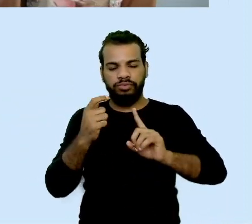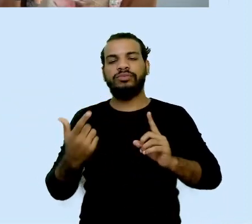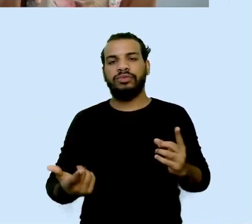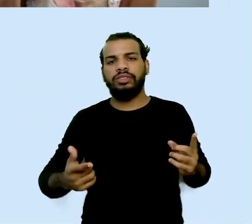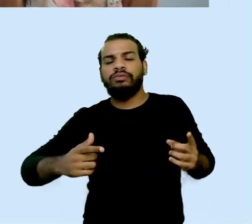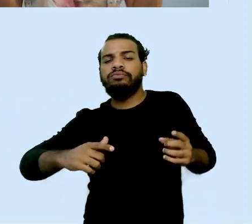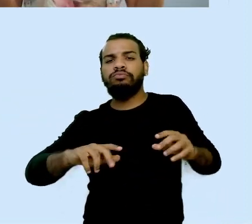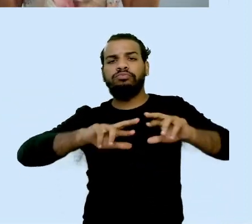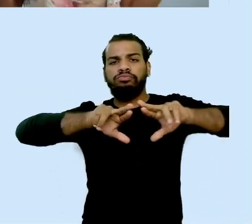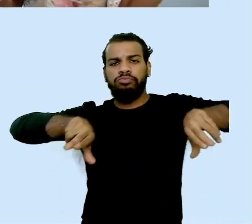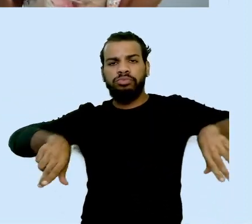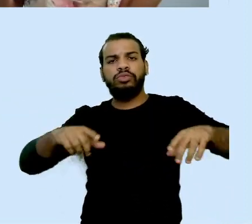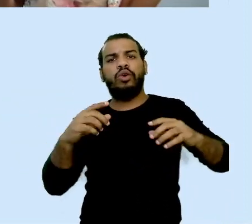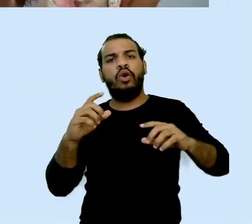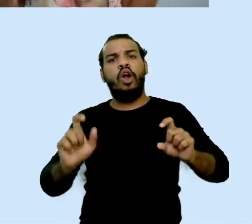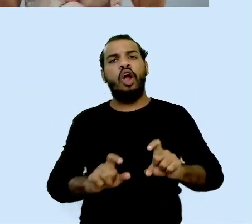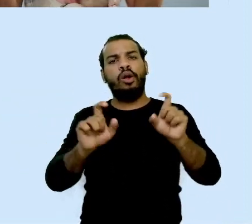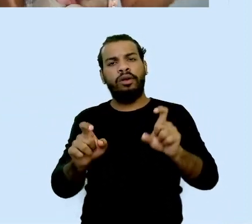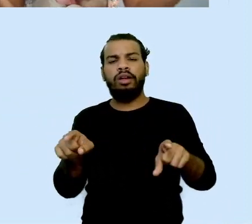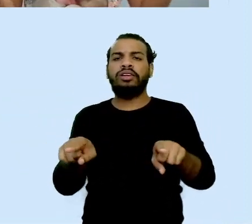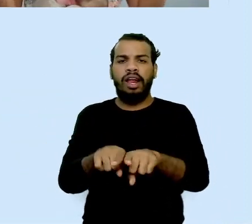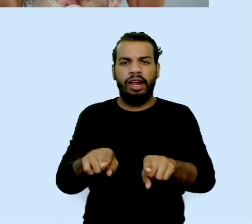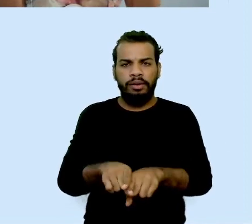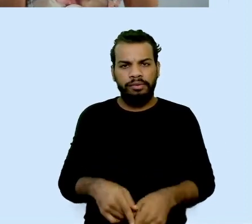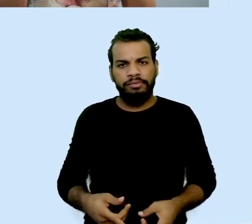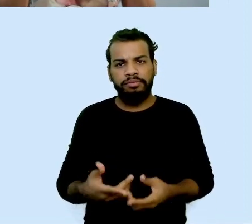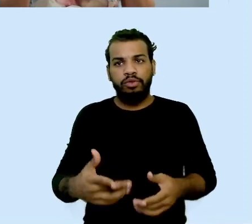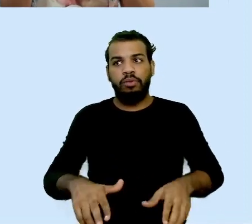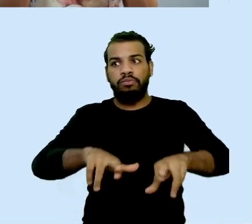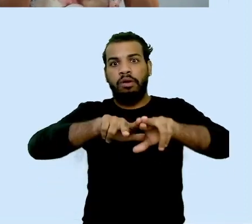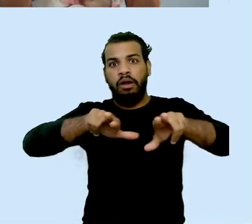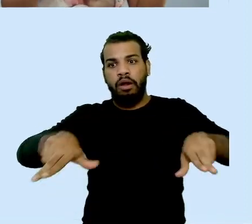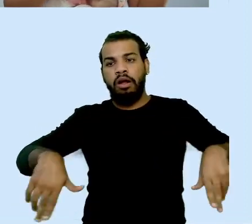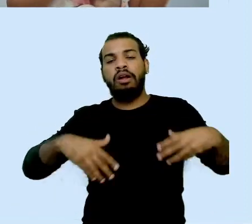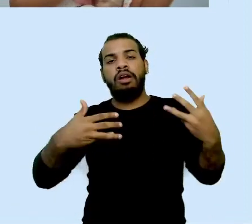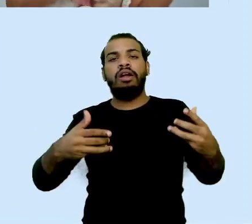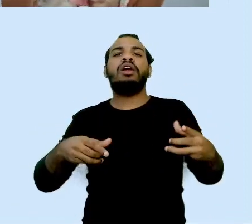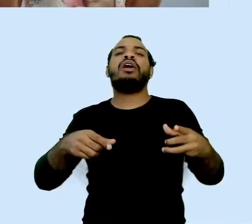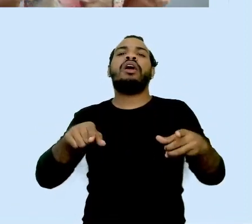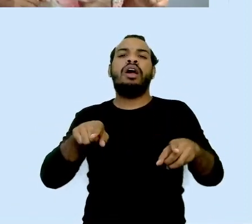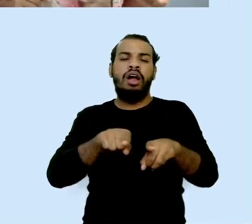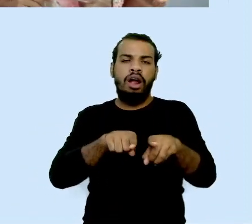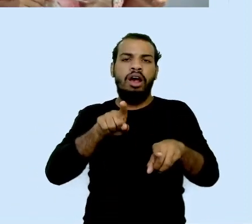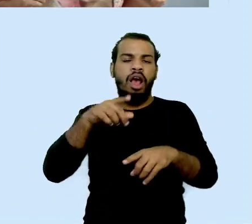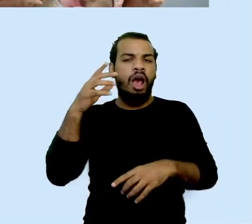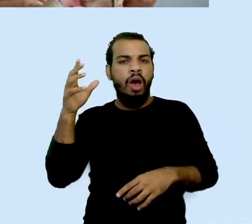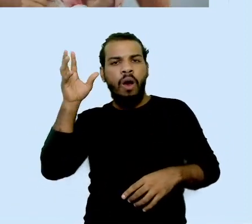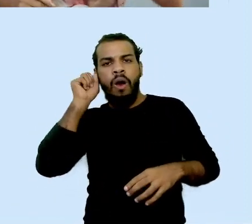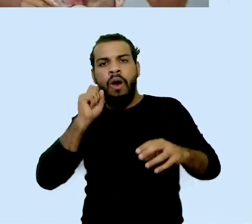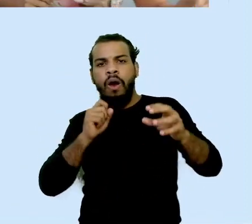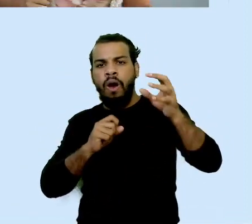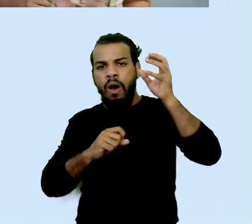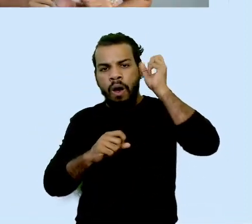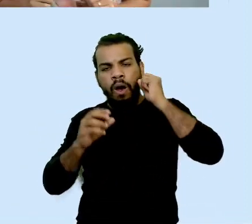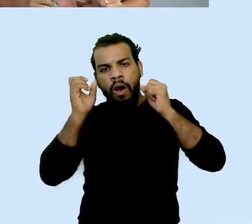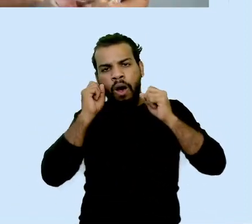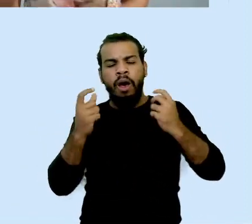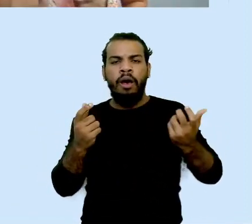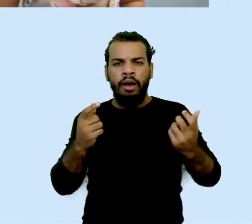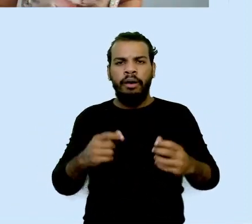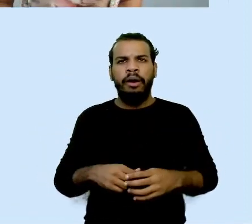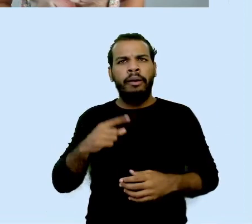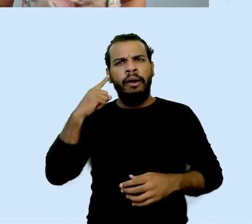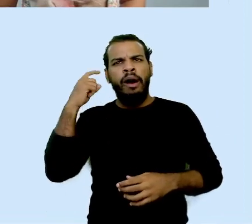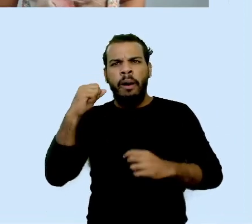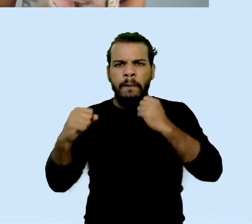gráficos também, feitos em computadores. E esses elementos gráficos, eles também são acrescidos desses sons. É de um ruído de um soco, de